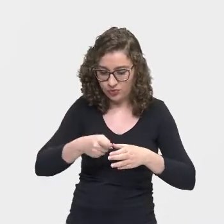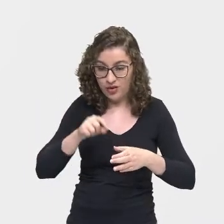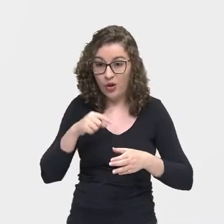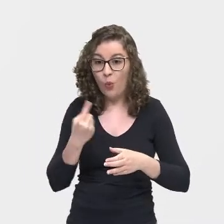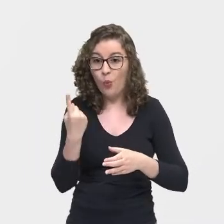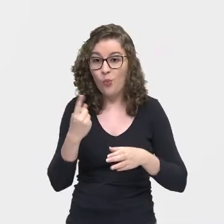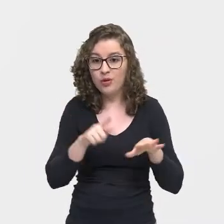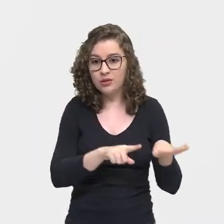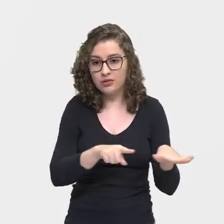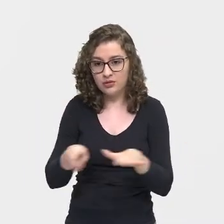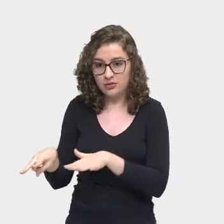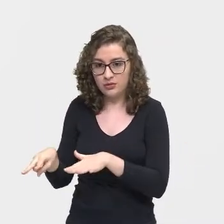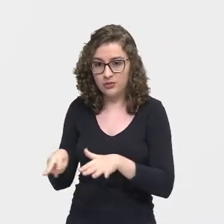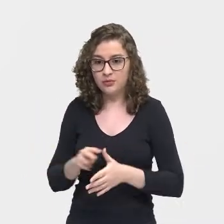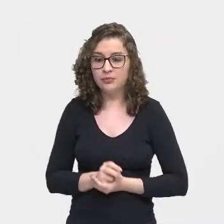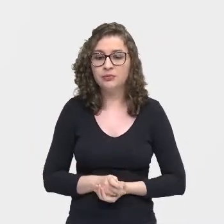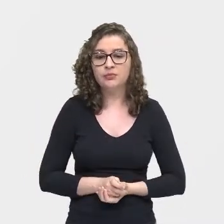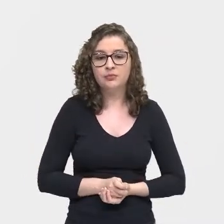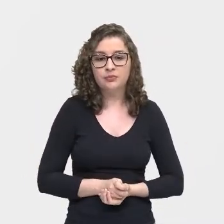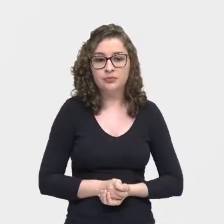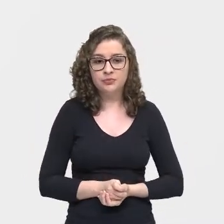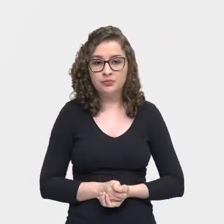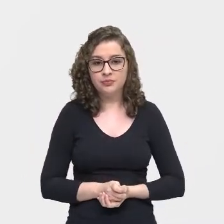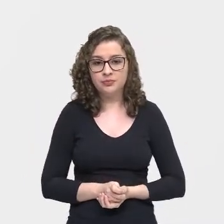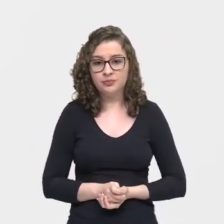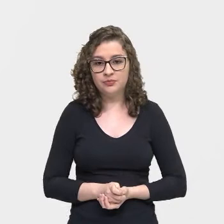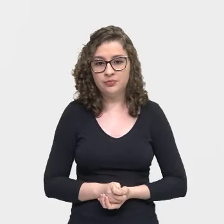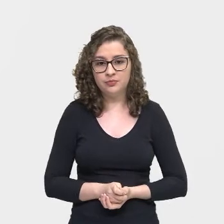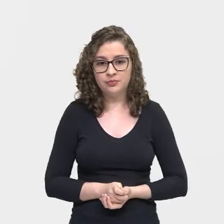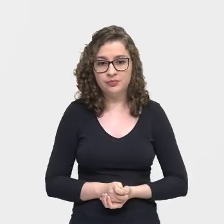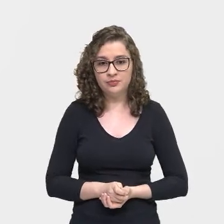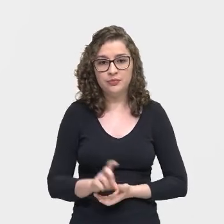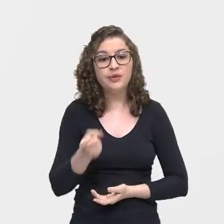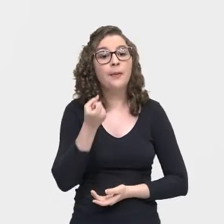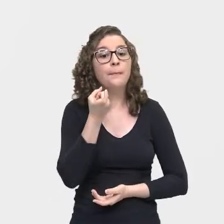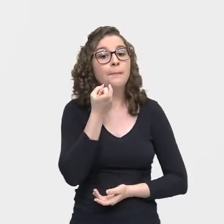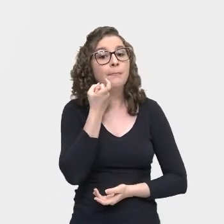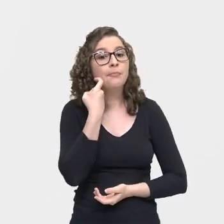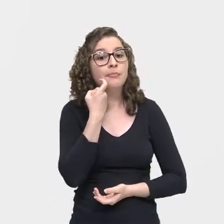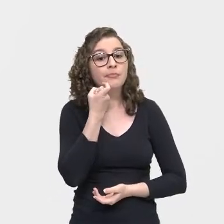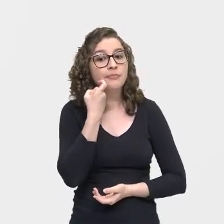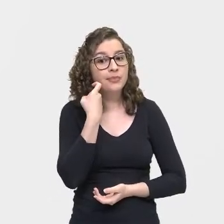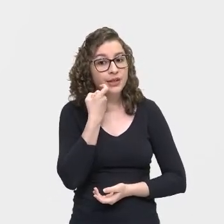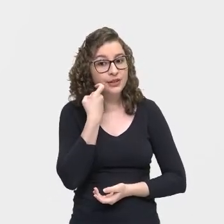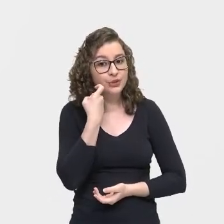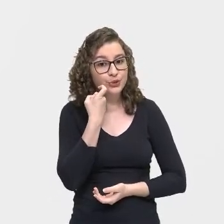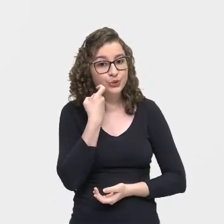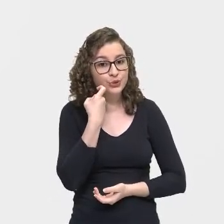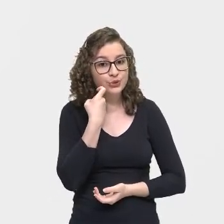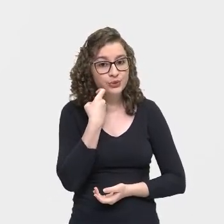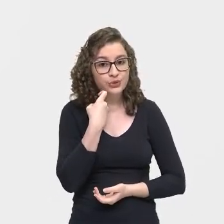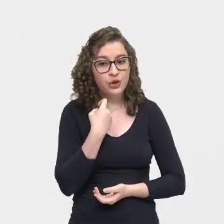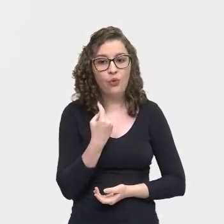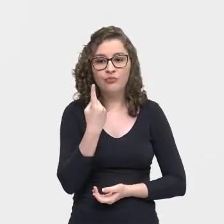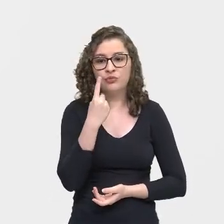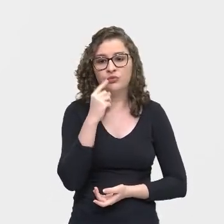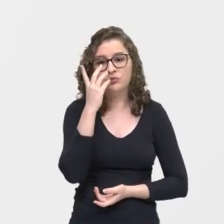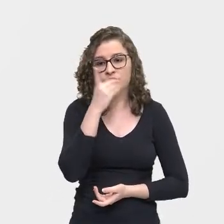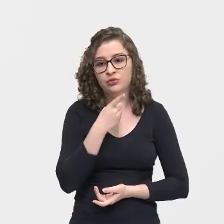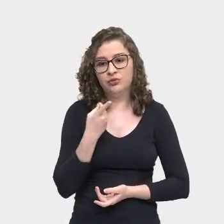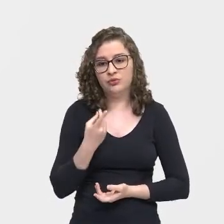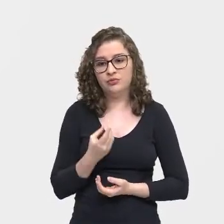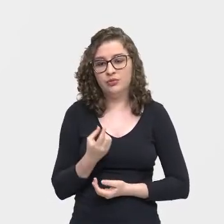até 1 semana, né, de validade. Que mais? Peixes e crustáceos, 1 dia,